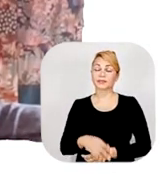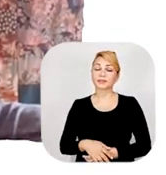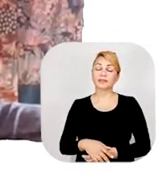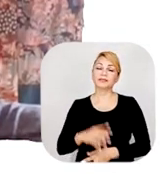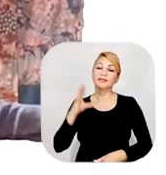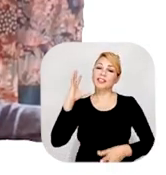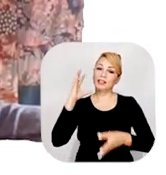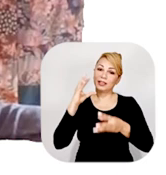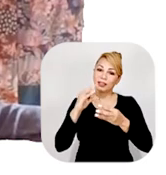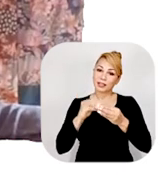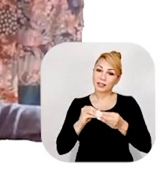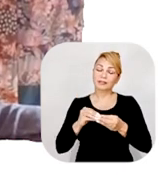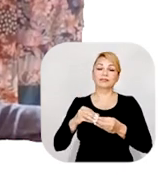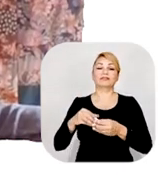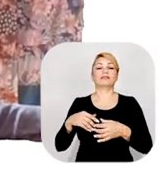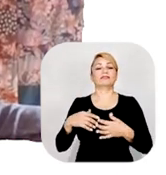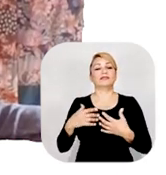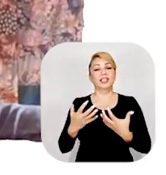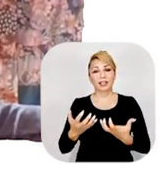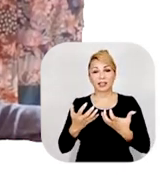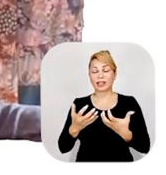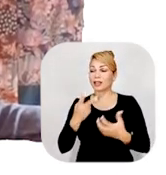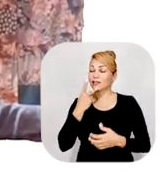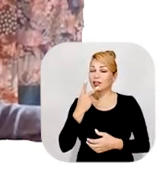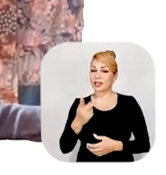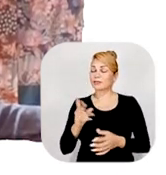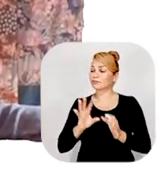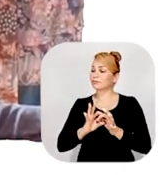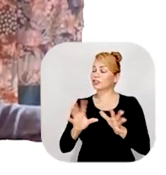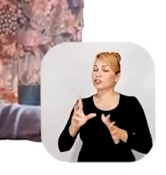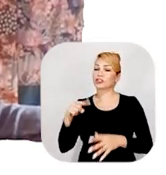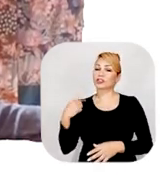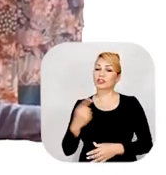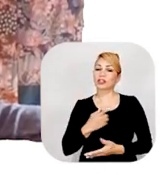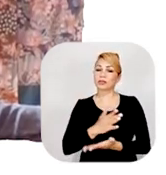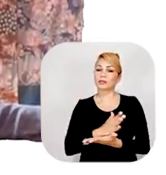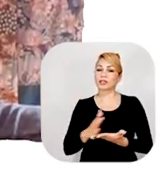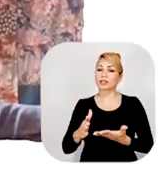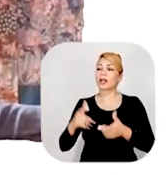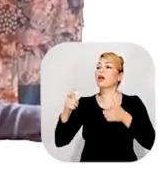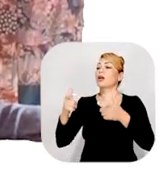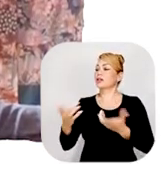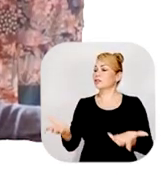conclusões. Se quiser falar algo mais, fiquem à vontade. Vamos começar por onde?